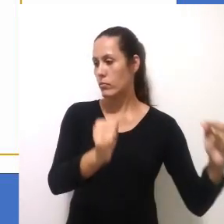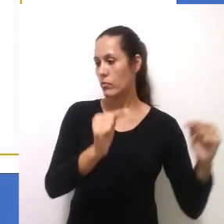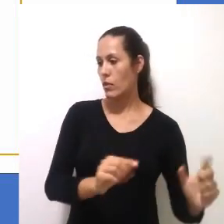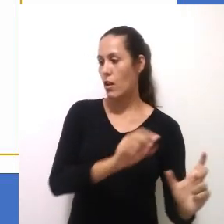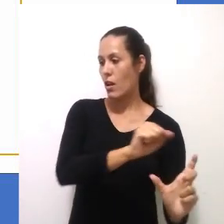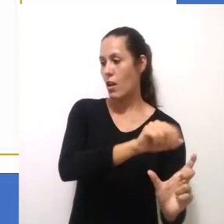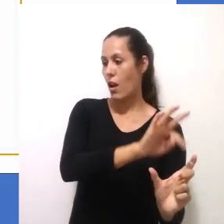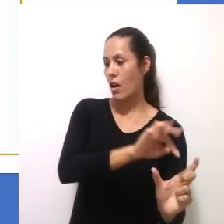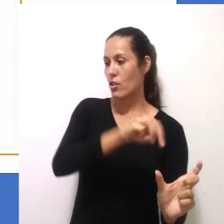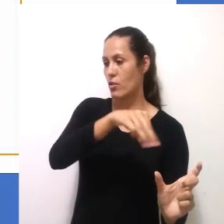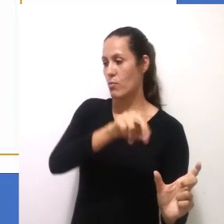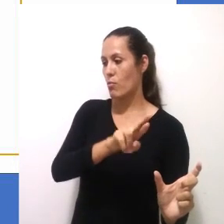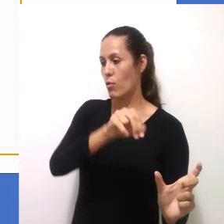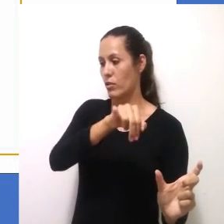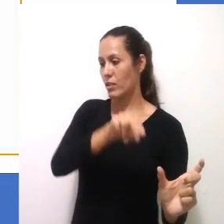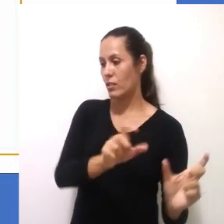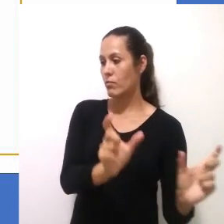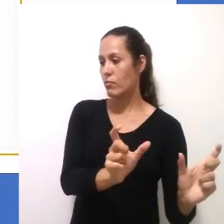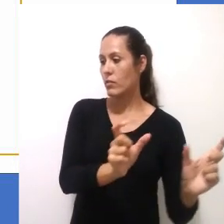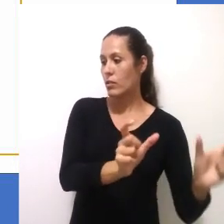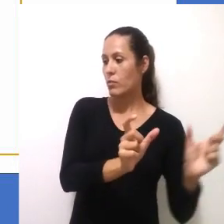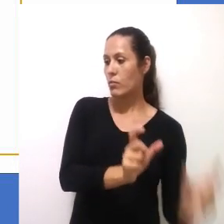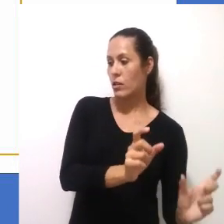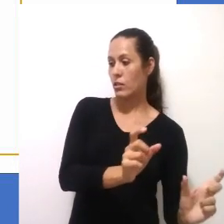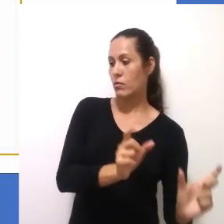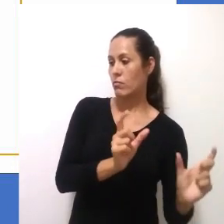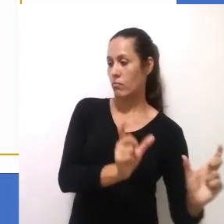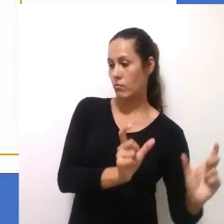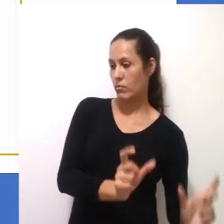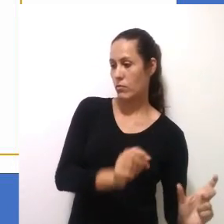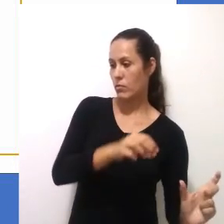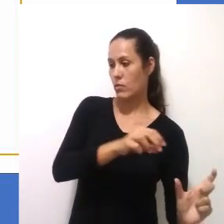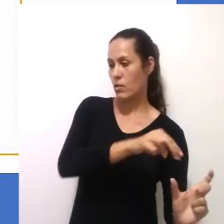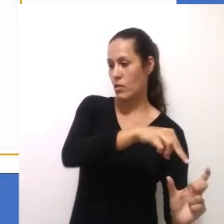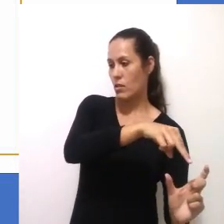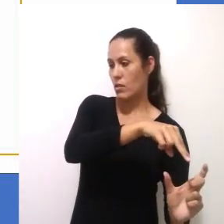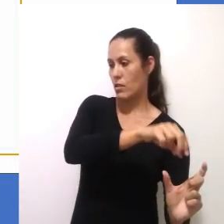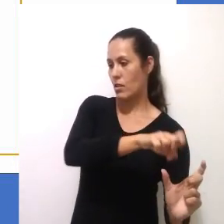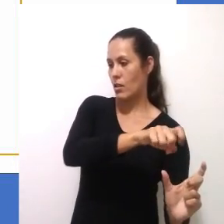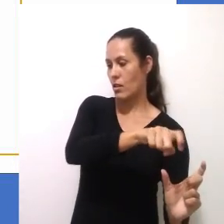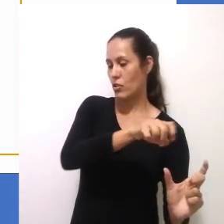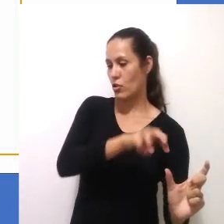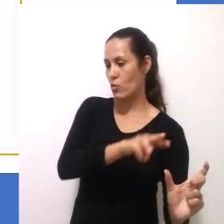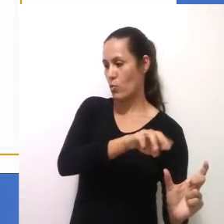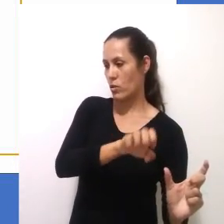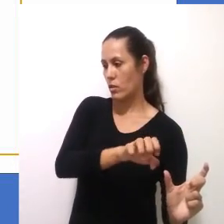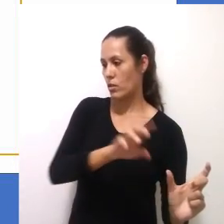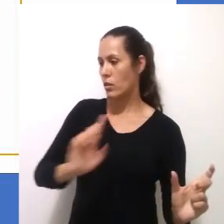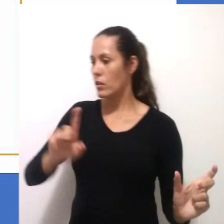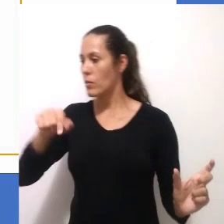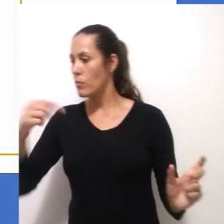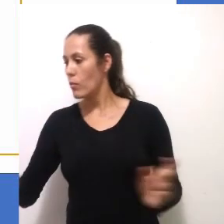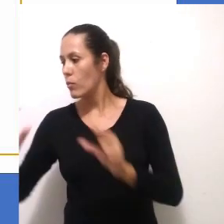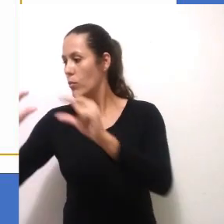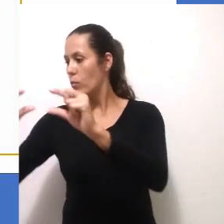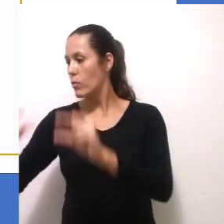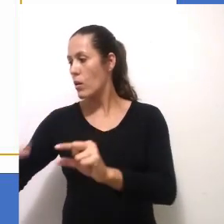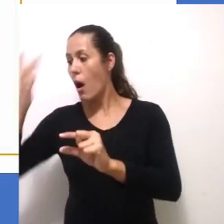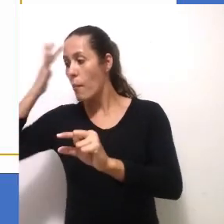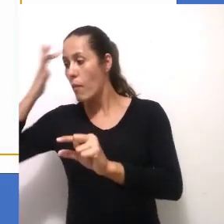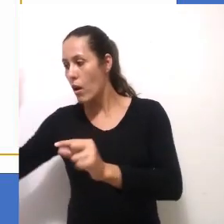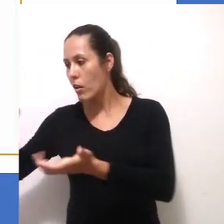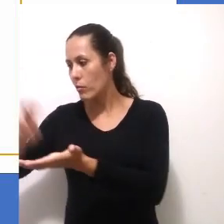week, na próxima semana. E aí a gente vai também para outra tabela. Tomorrow morning, amanhã de